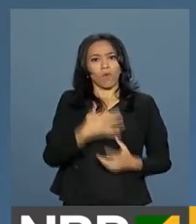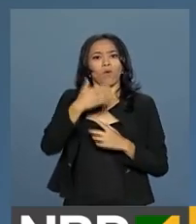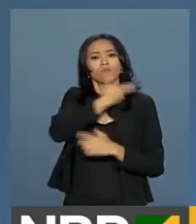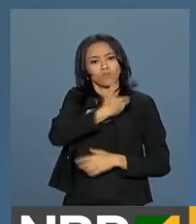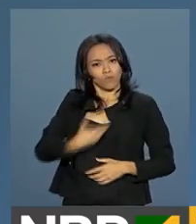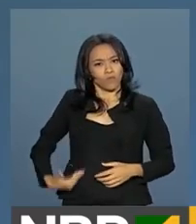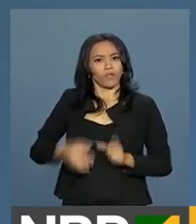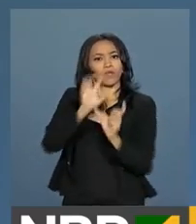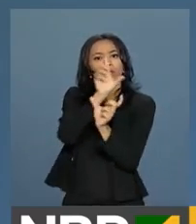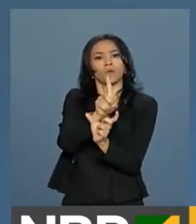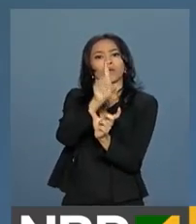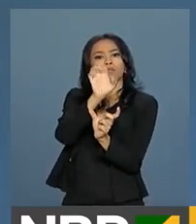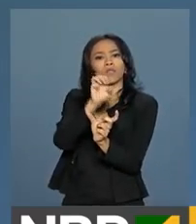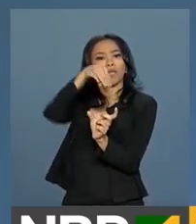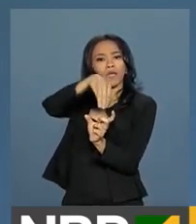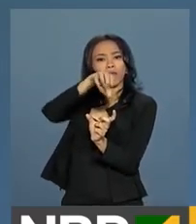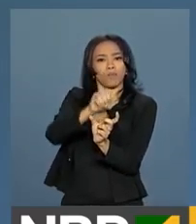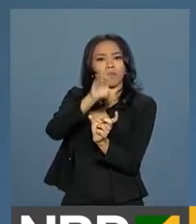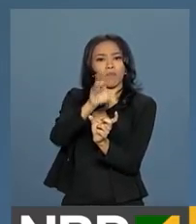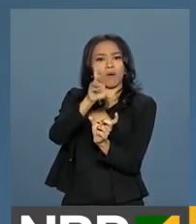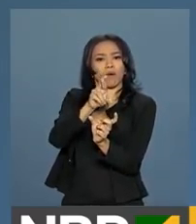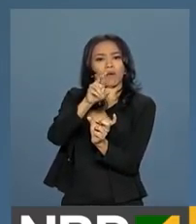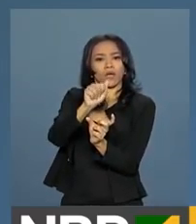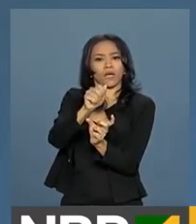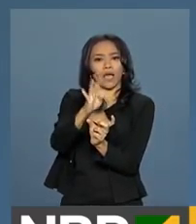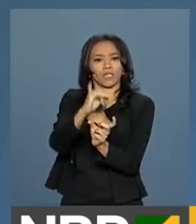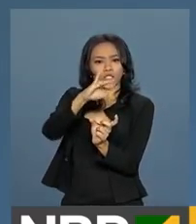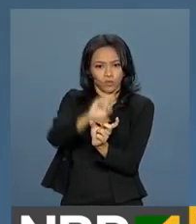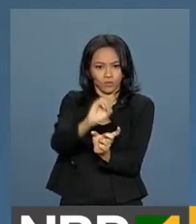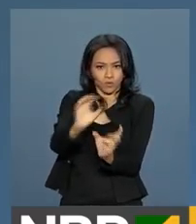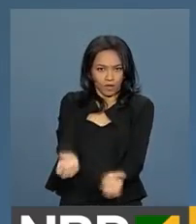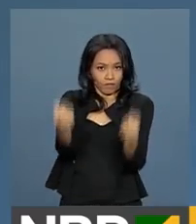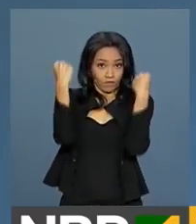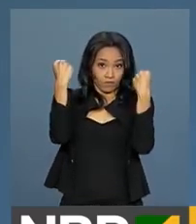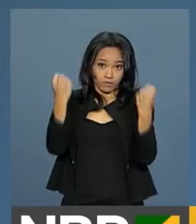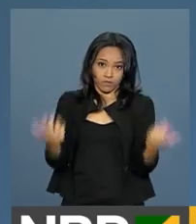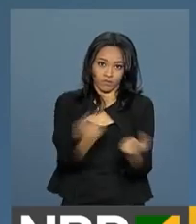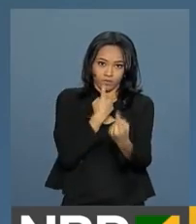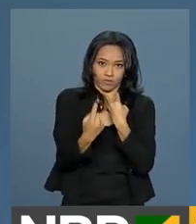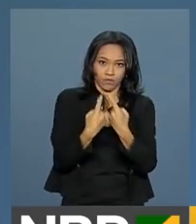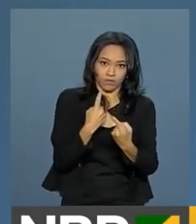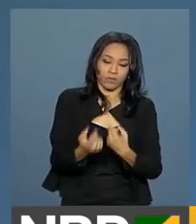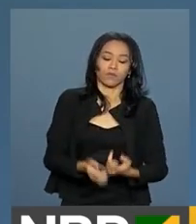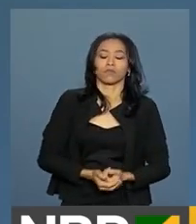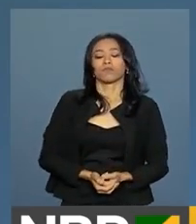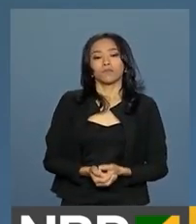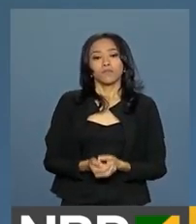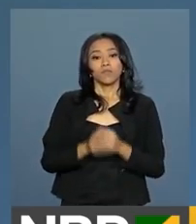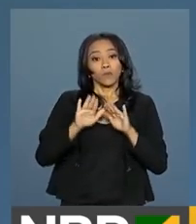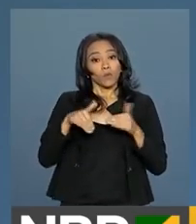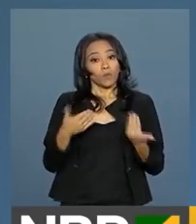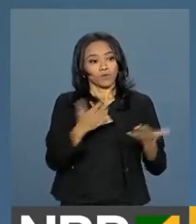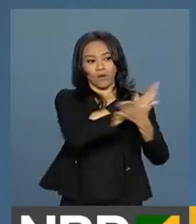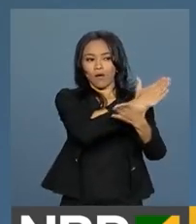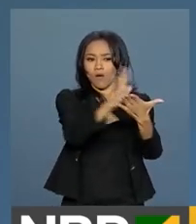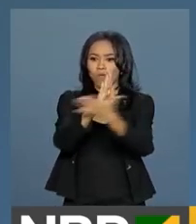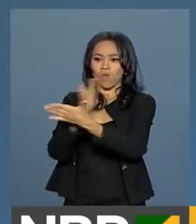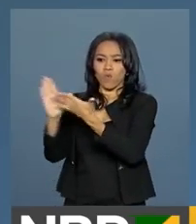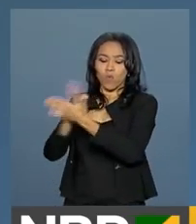é aliás a sua fortaleza aliás quando alguns